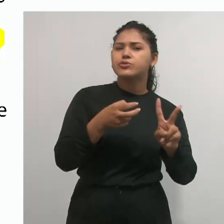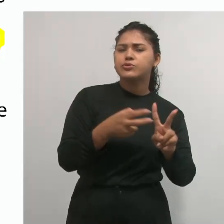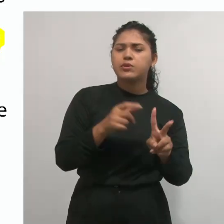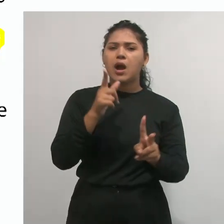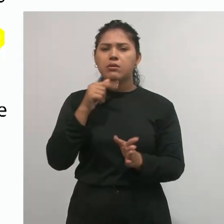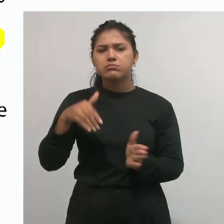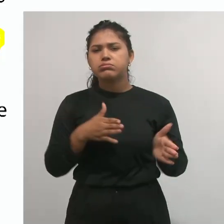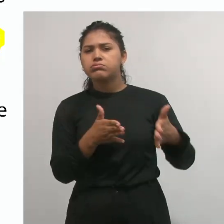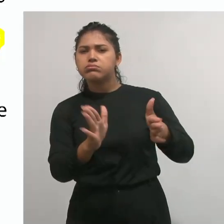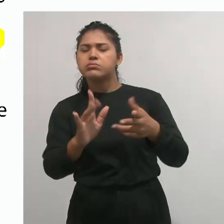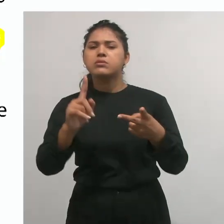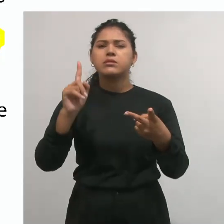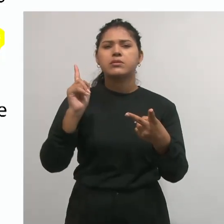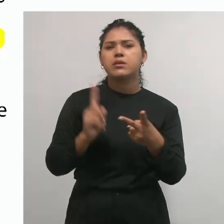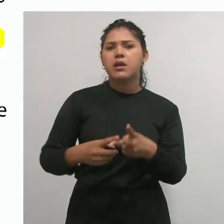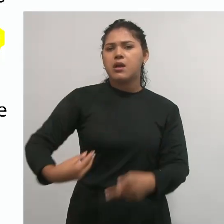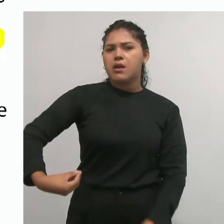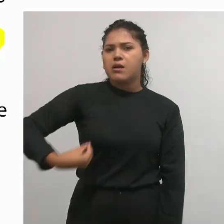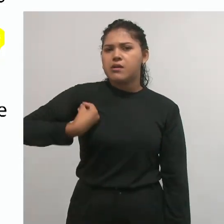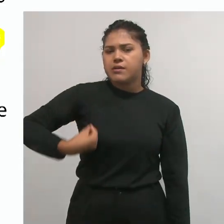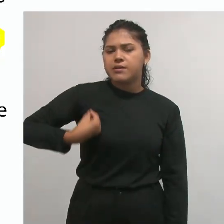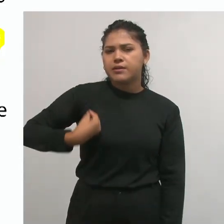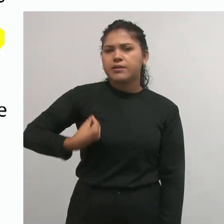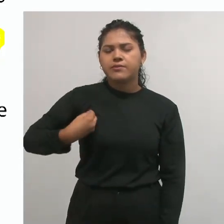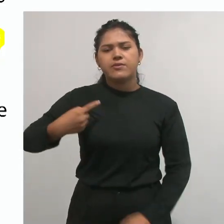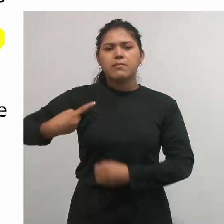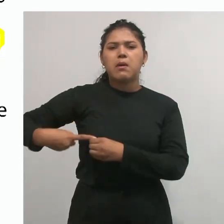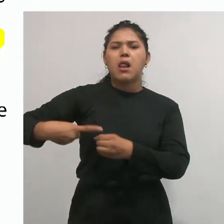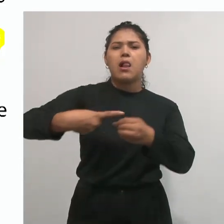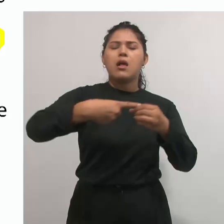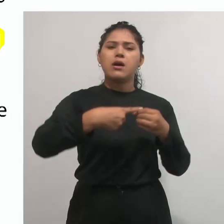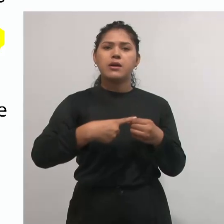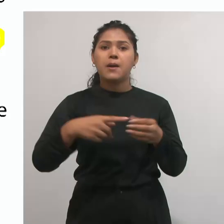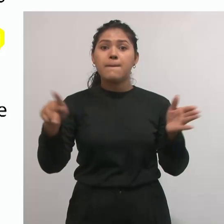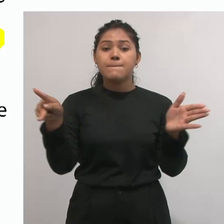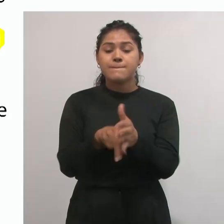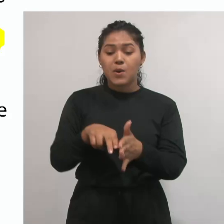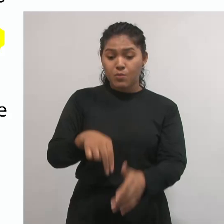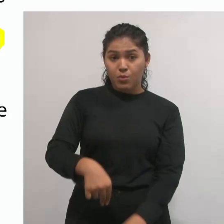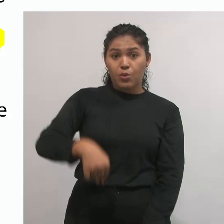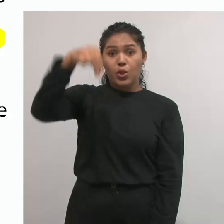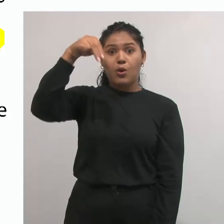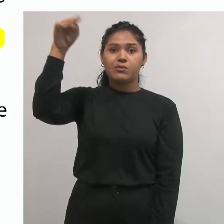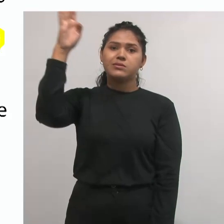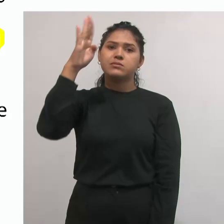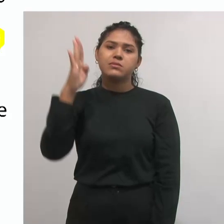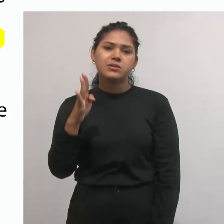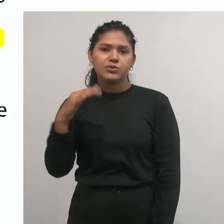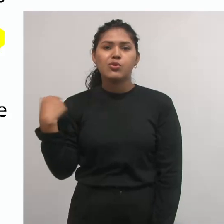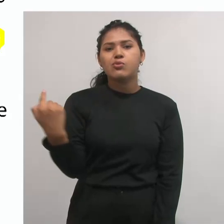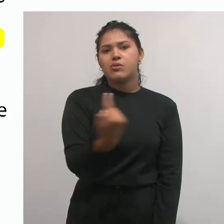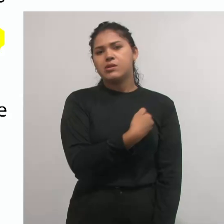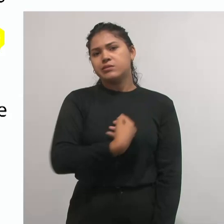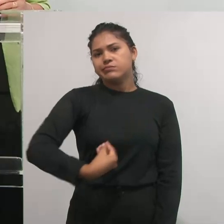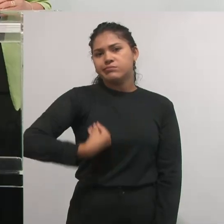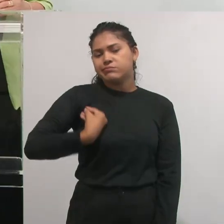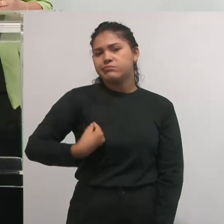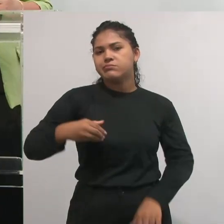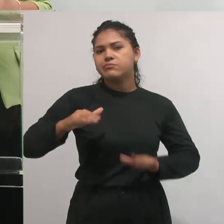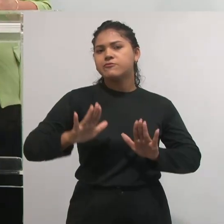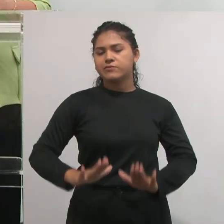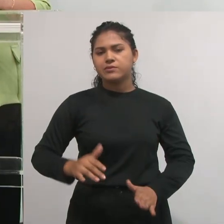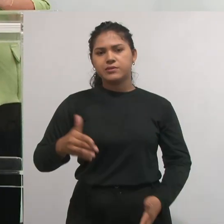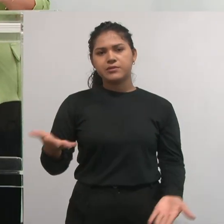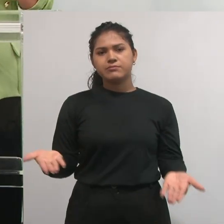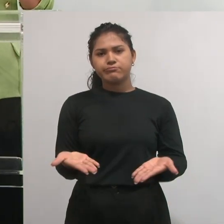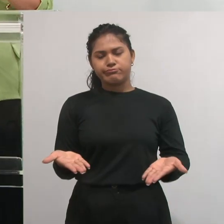do indígena, do ribeirinho, do beradeiro, aqui numa perspectiva do norte, né, da Amazônia.